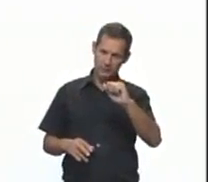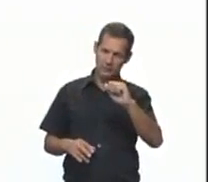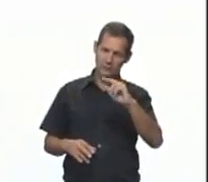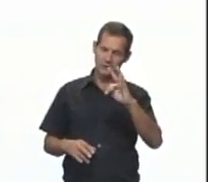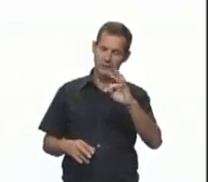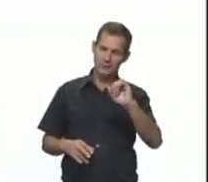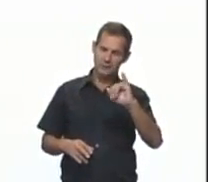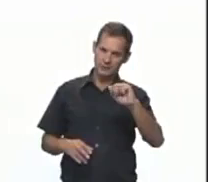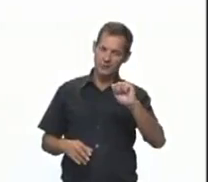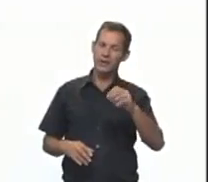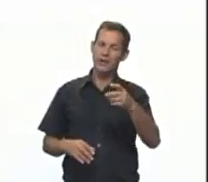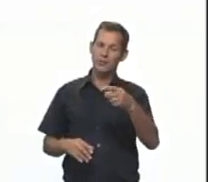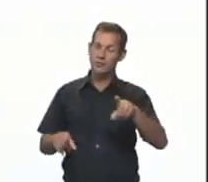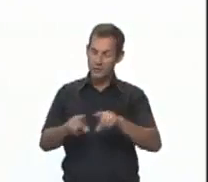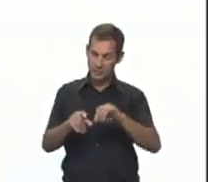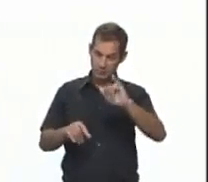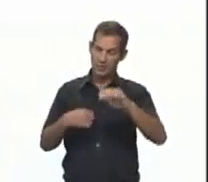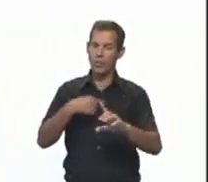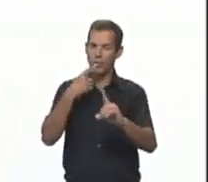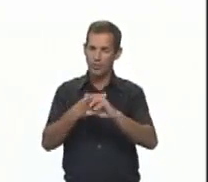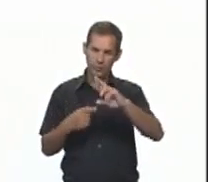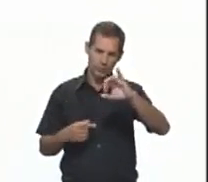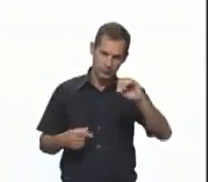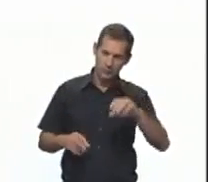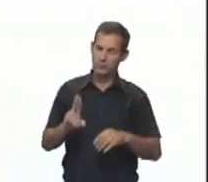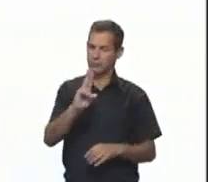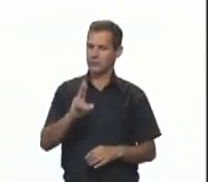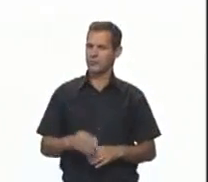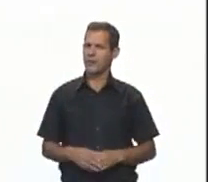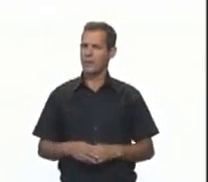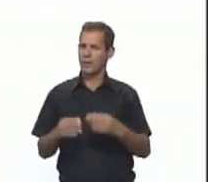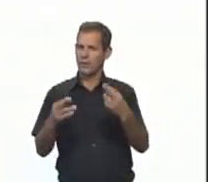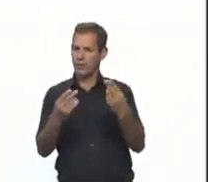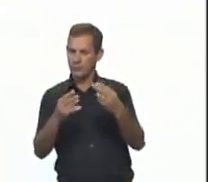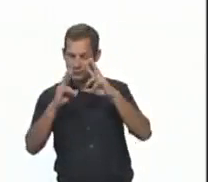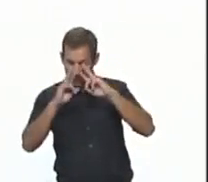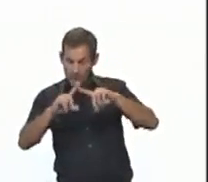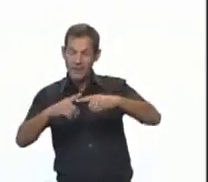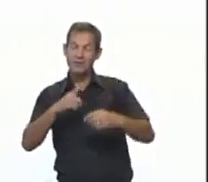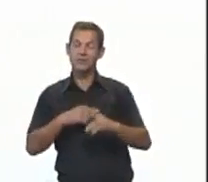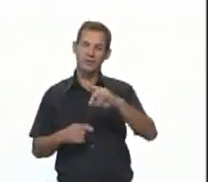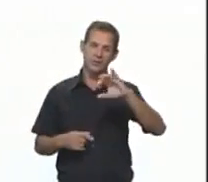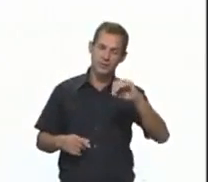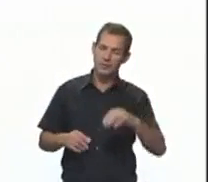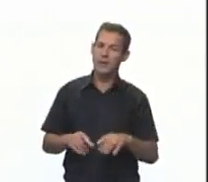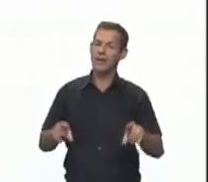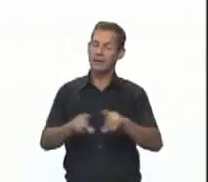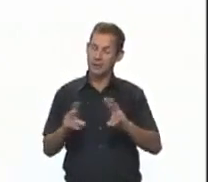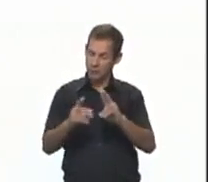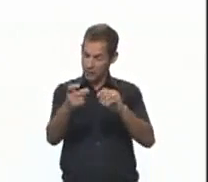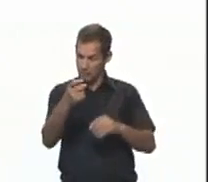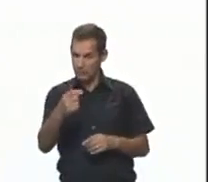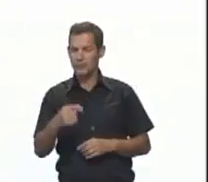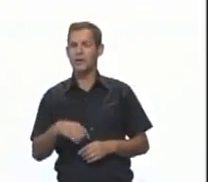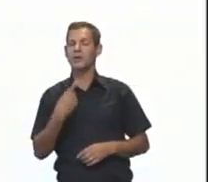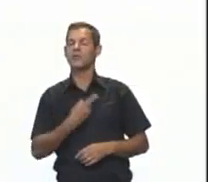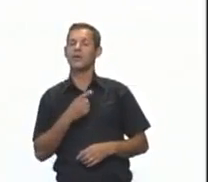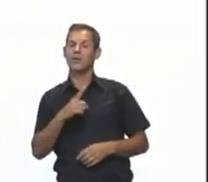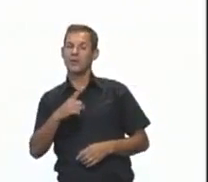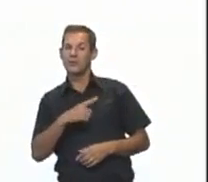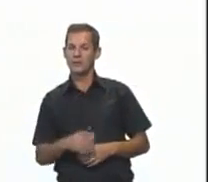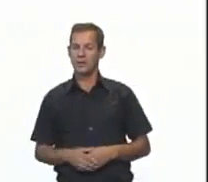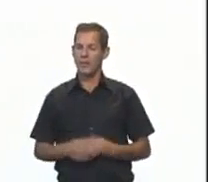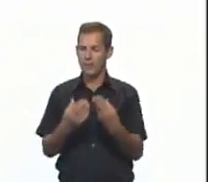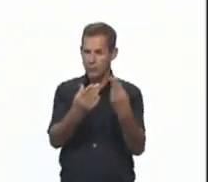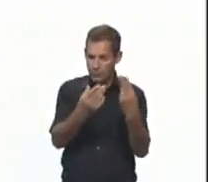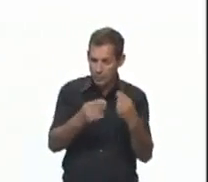o y, eu consigo encontrar o raio, utilizando essa igualdade. Se eu tenho o raio e o valor do x, a gente joga aqui